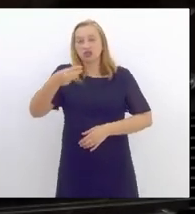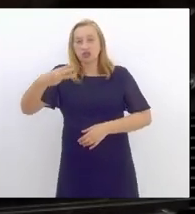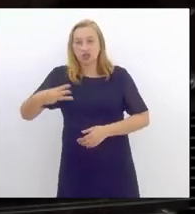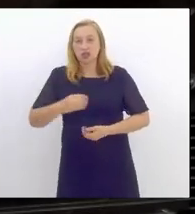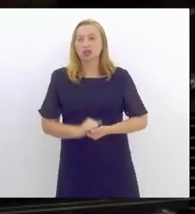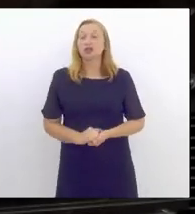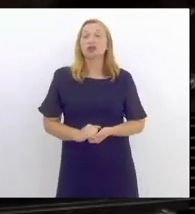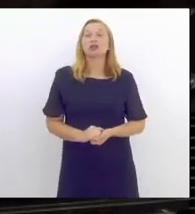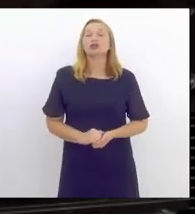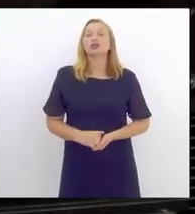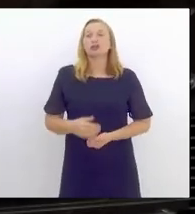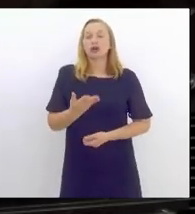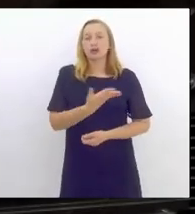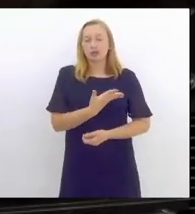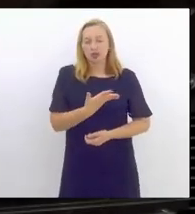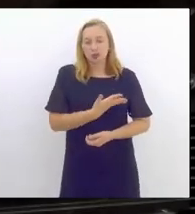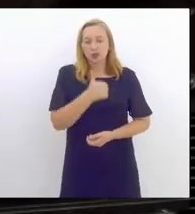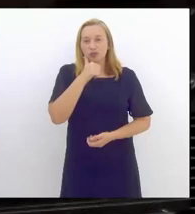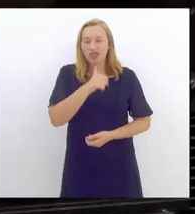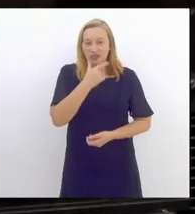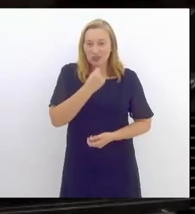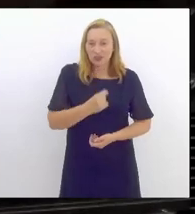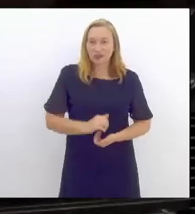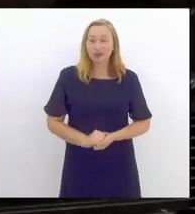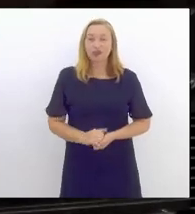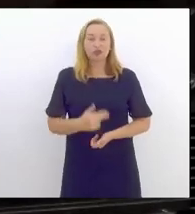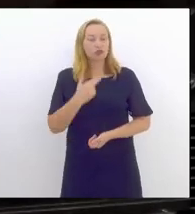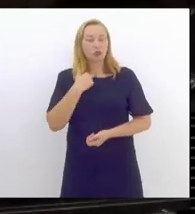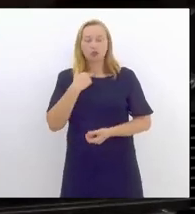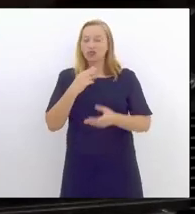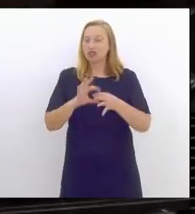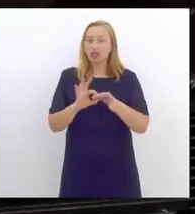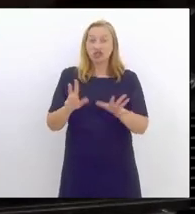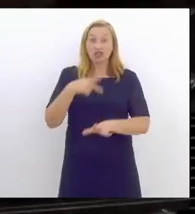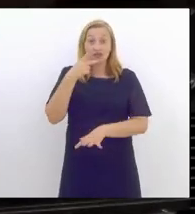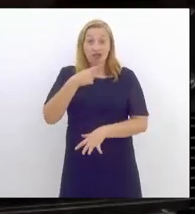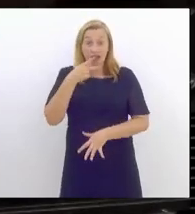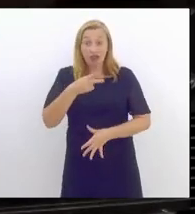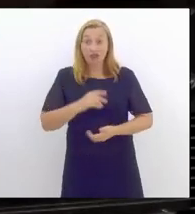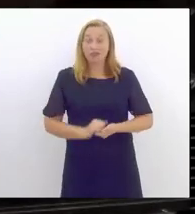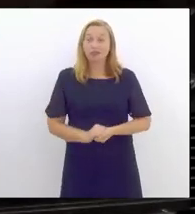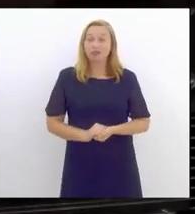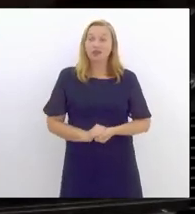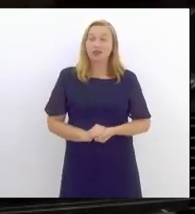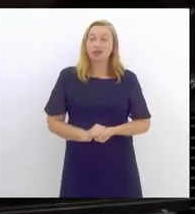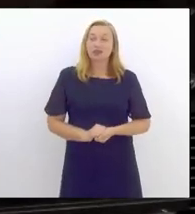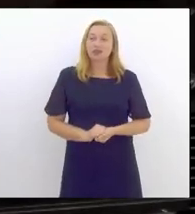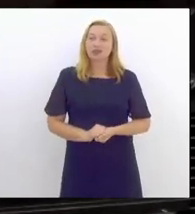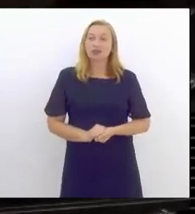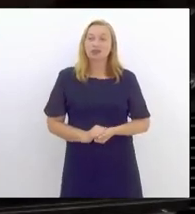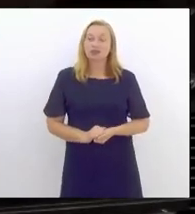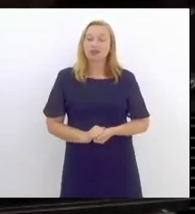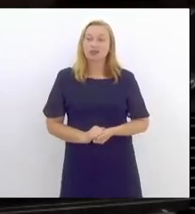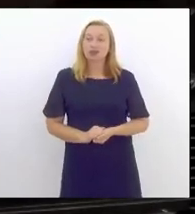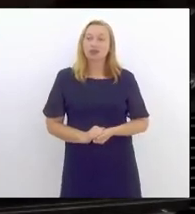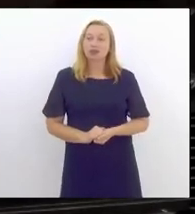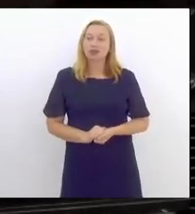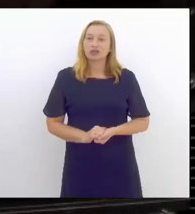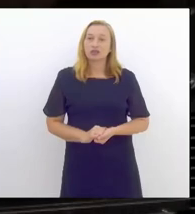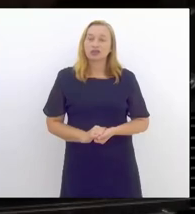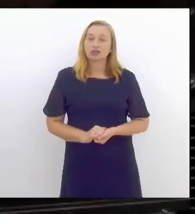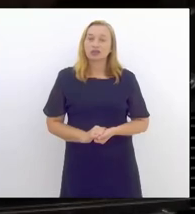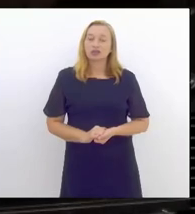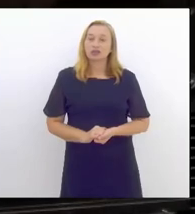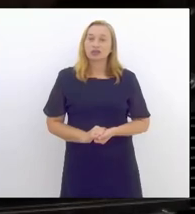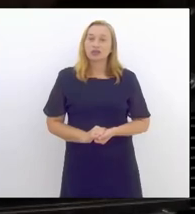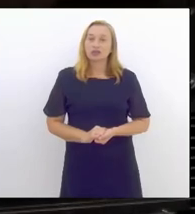Além disso, meus amigos e minhas amigas, não podia deixar de mencionar a maior concessão, que a maior concessão da